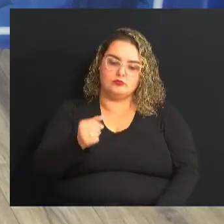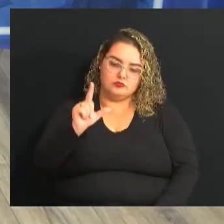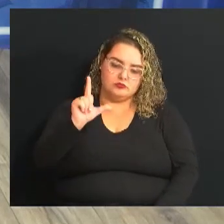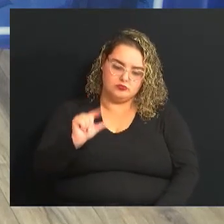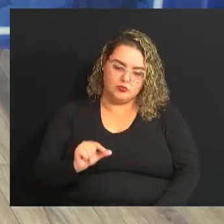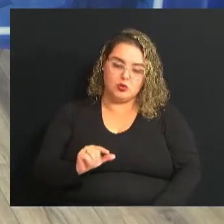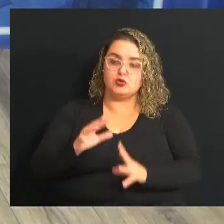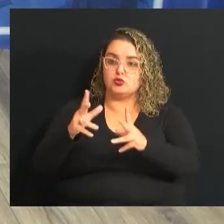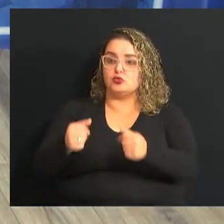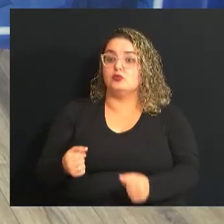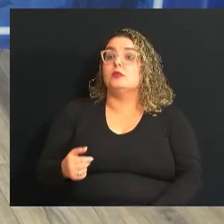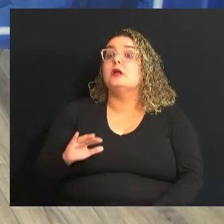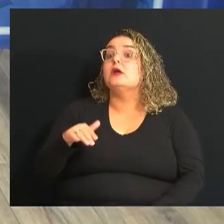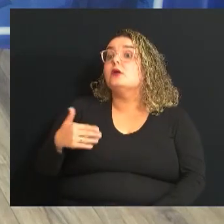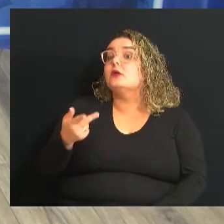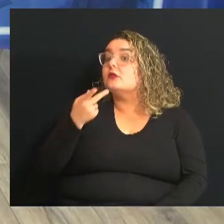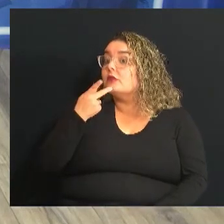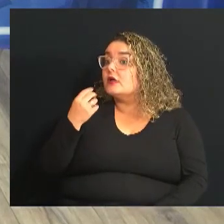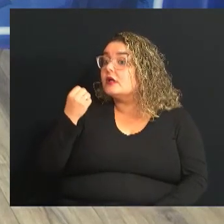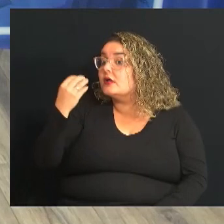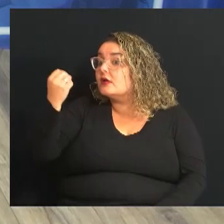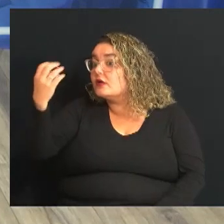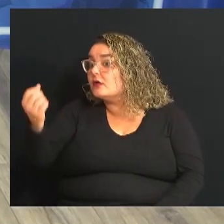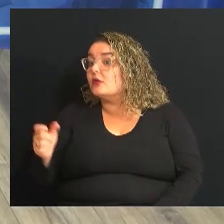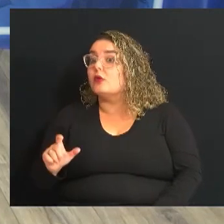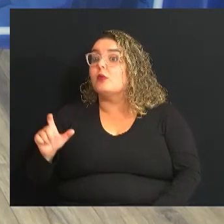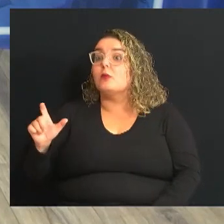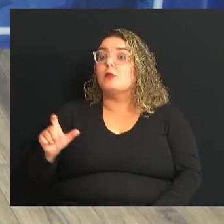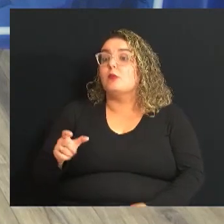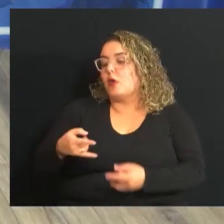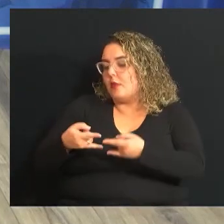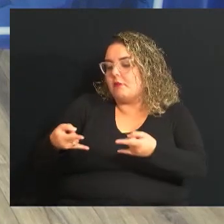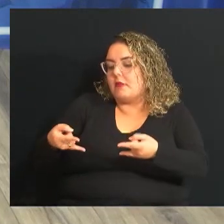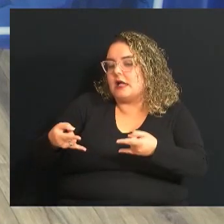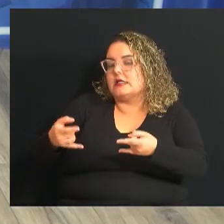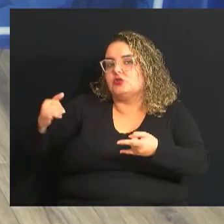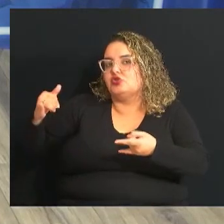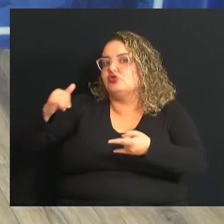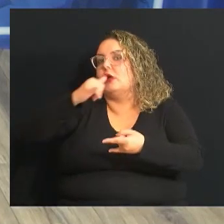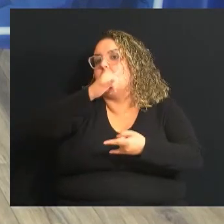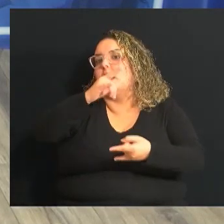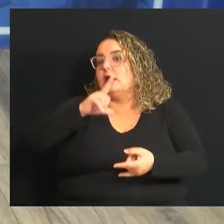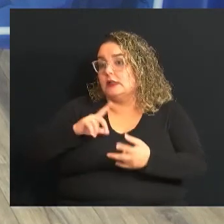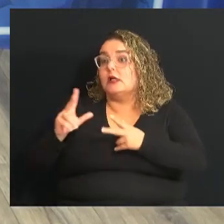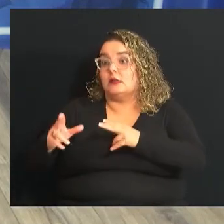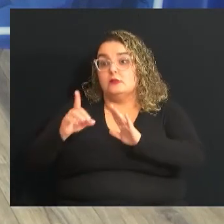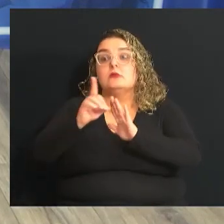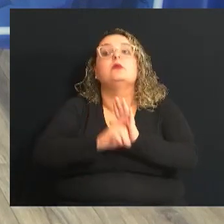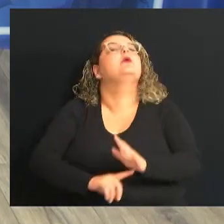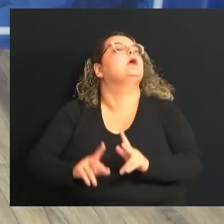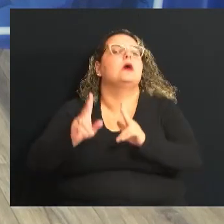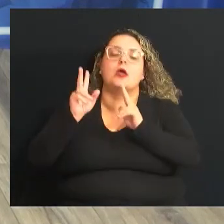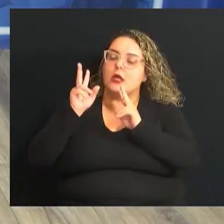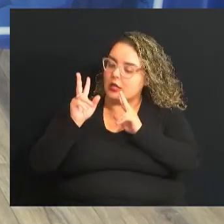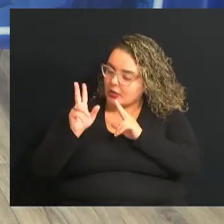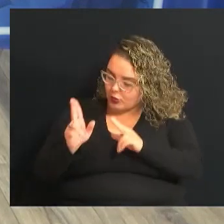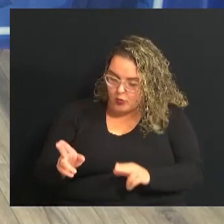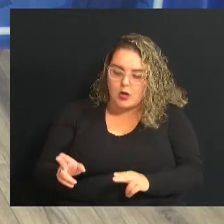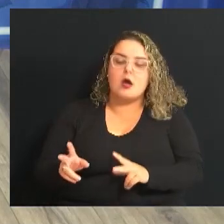20, 30, 40, 50, 70, até 80%. Porém, é muito importante os